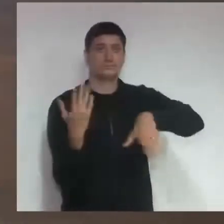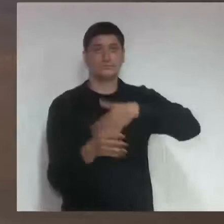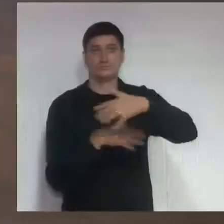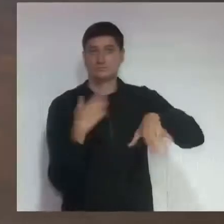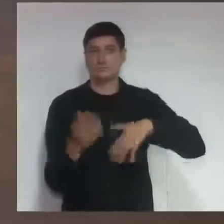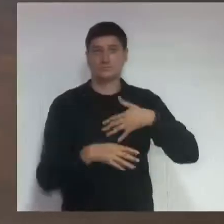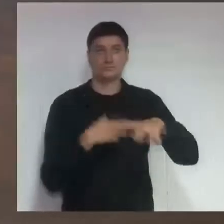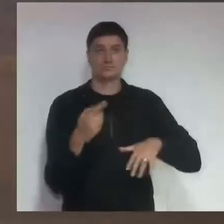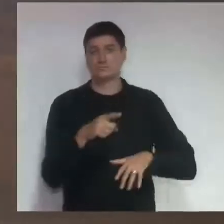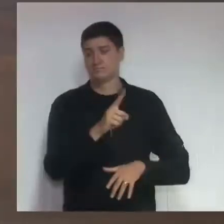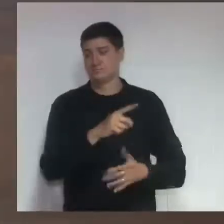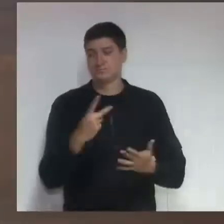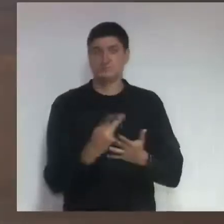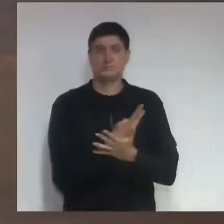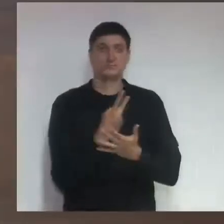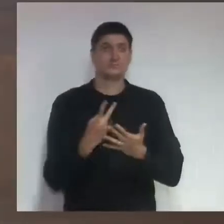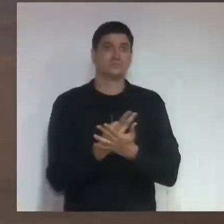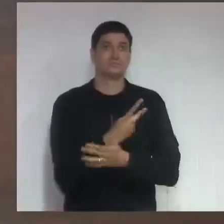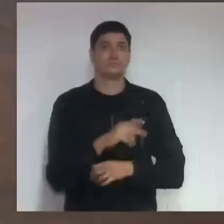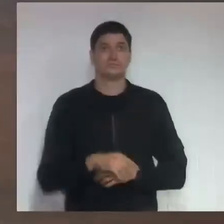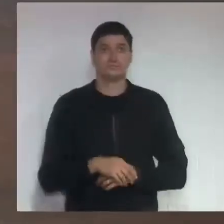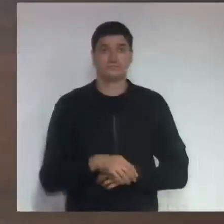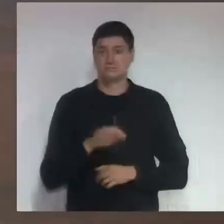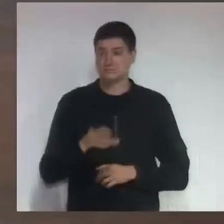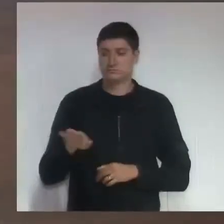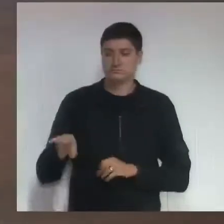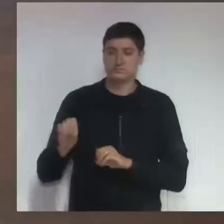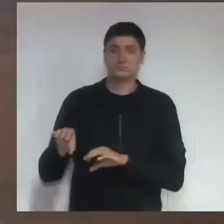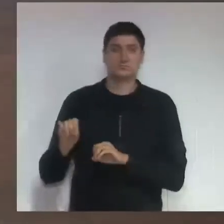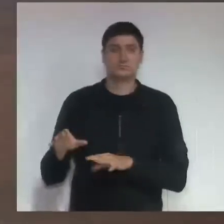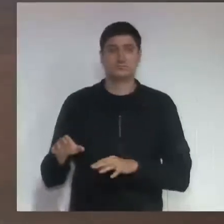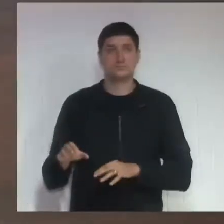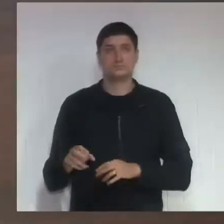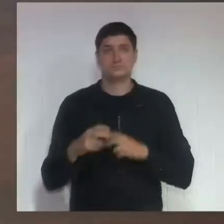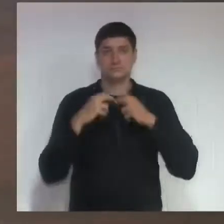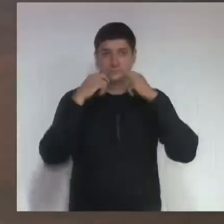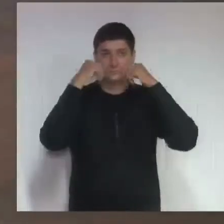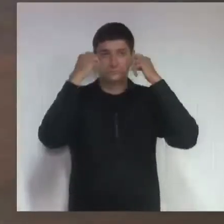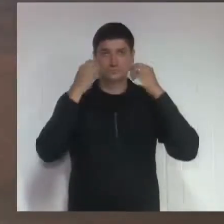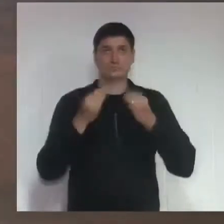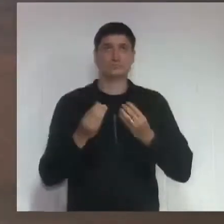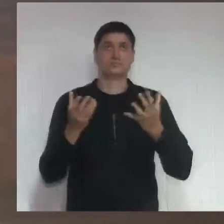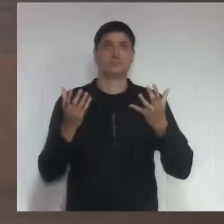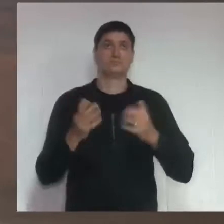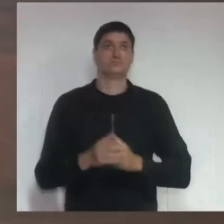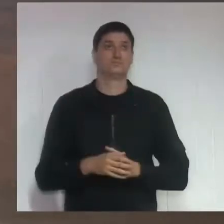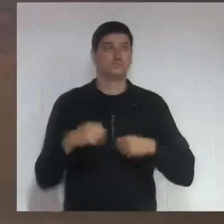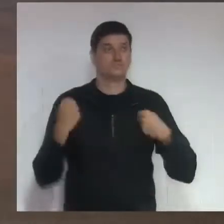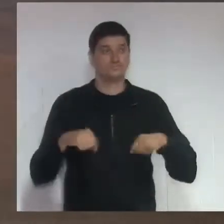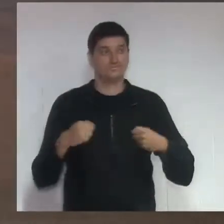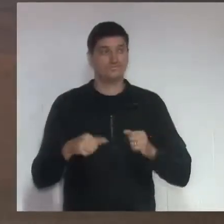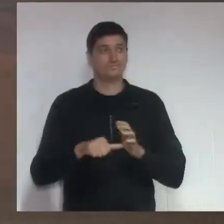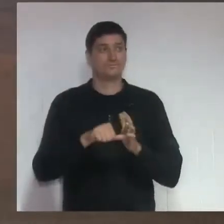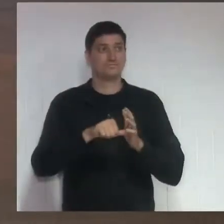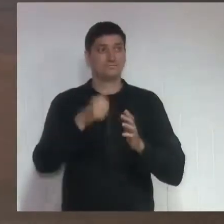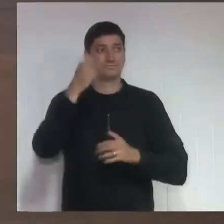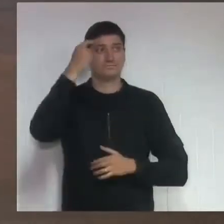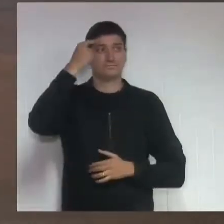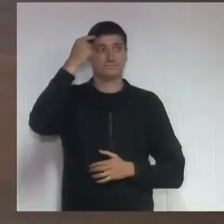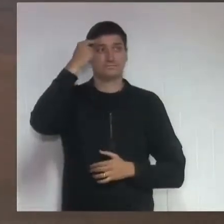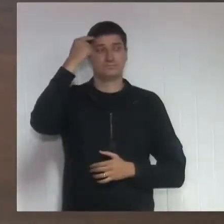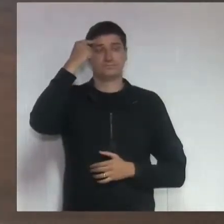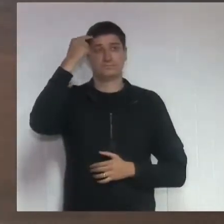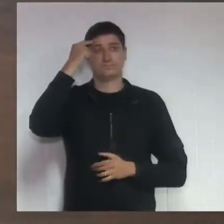onde, teoricamente, seria o ponto principal. Não é? Então, o que a gente precisa repensar? Primeiro, um plano de gestão